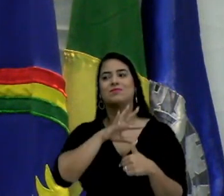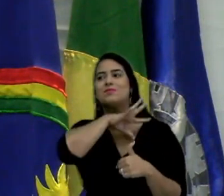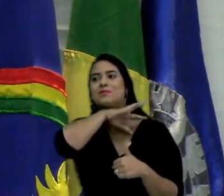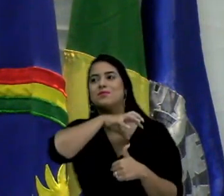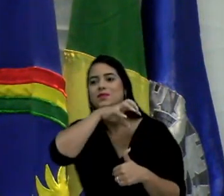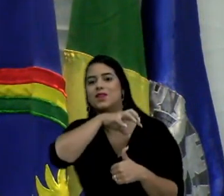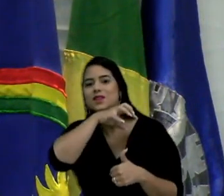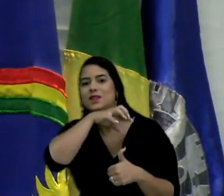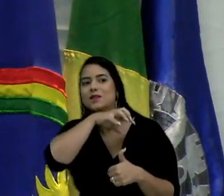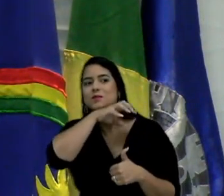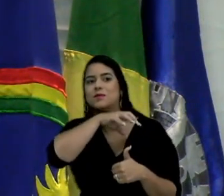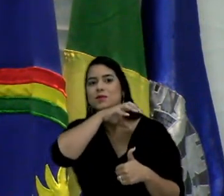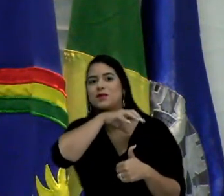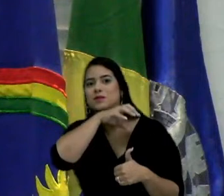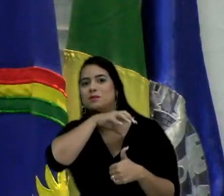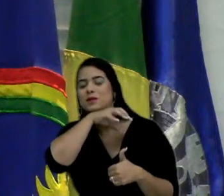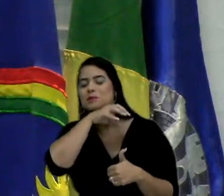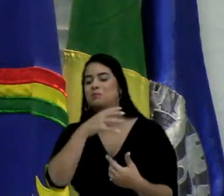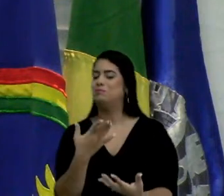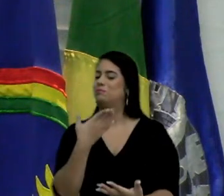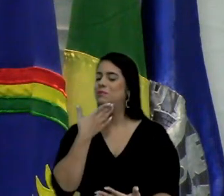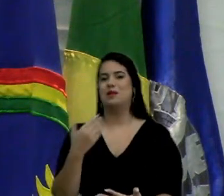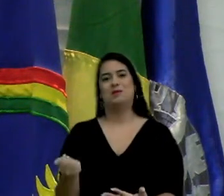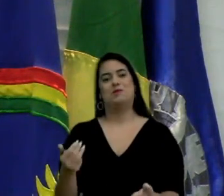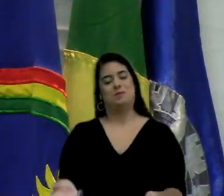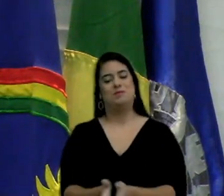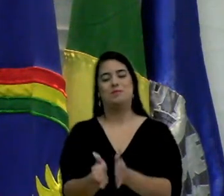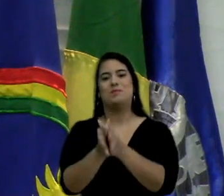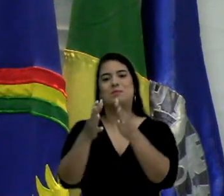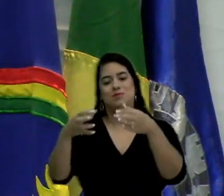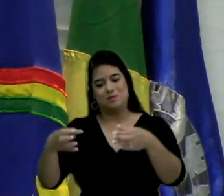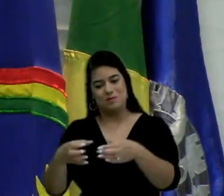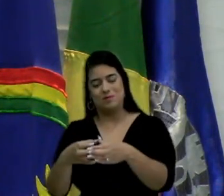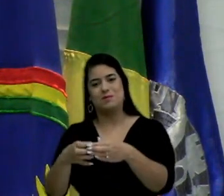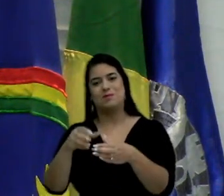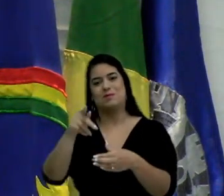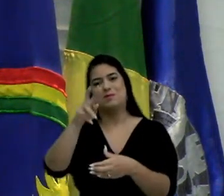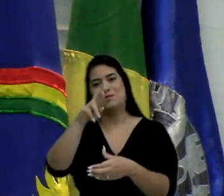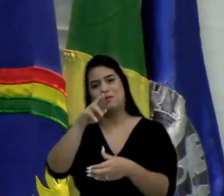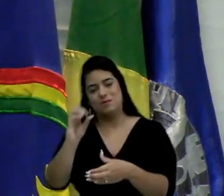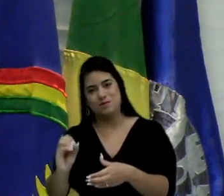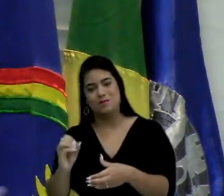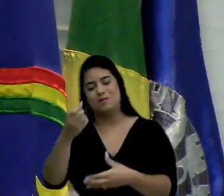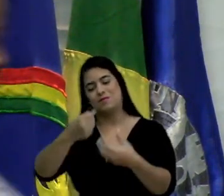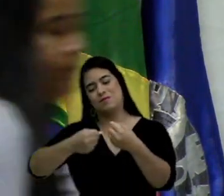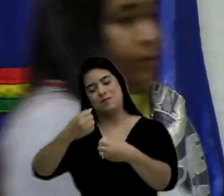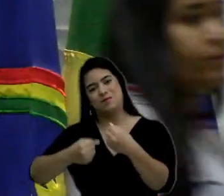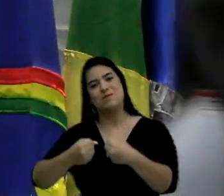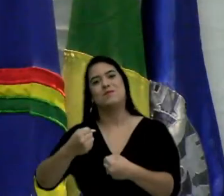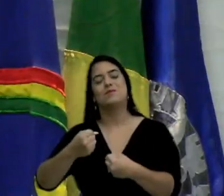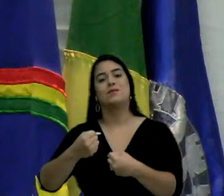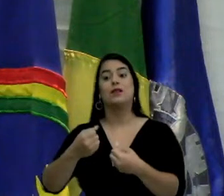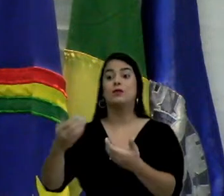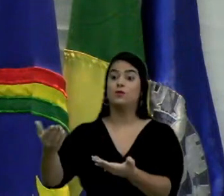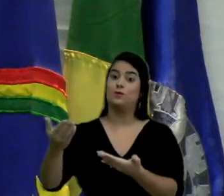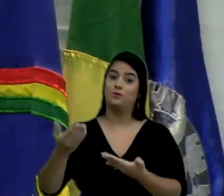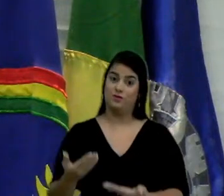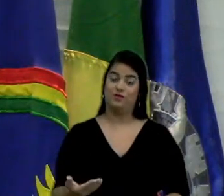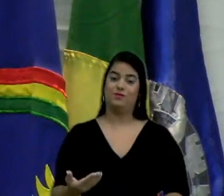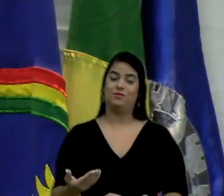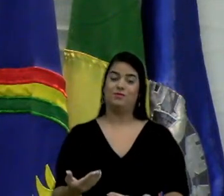resultado da luta de vocês né Então parabéns aí a toda a equipe da proleite por essa realização E desde já convidar em nome